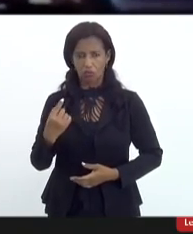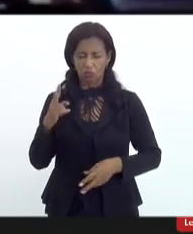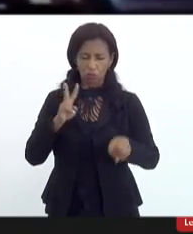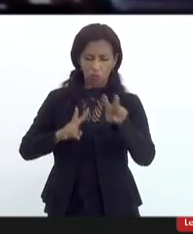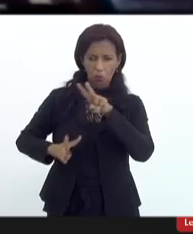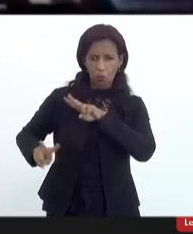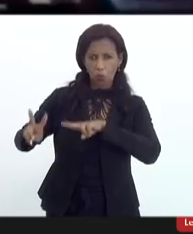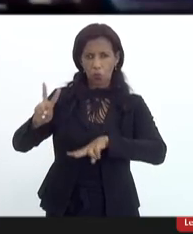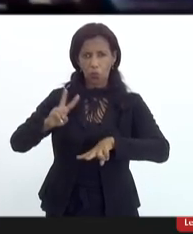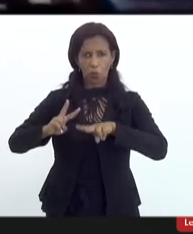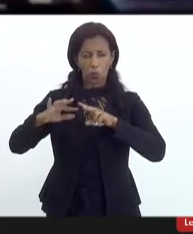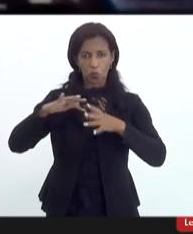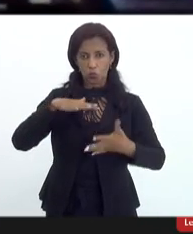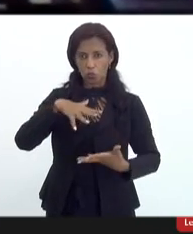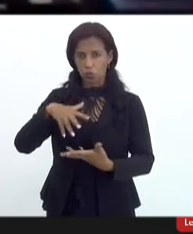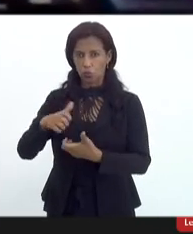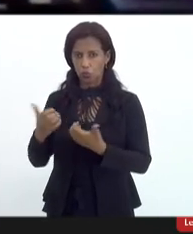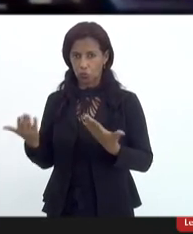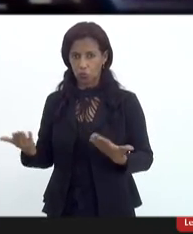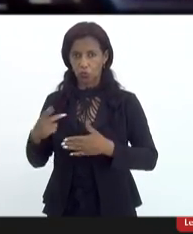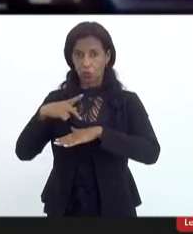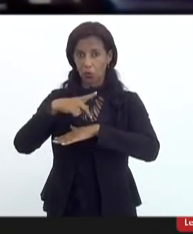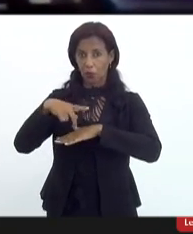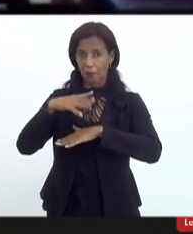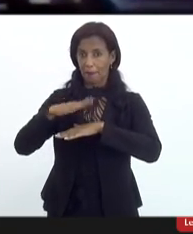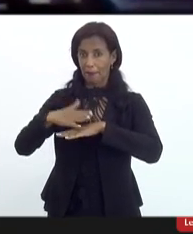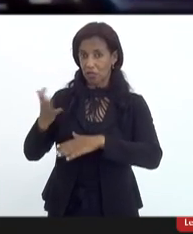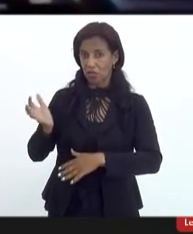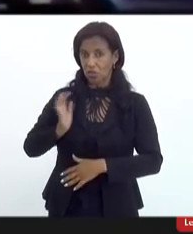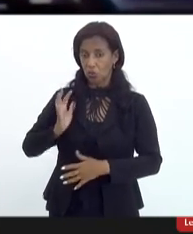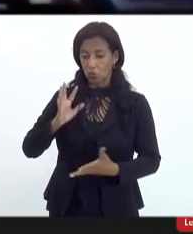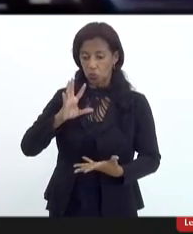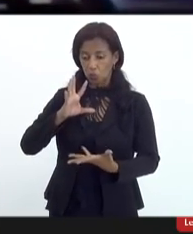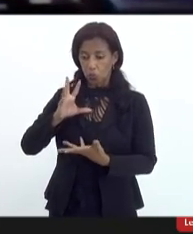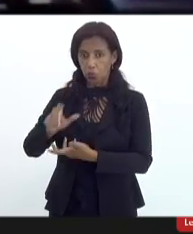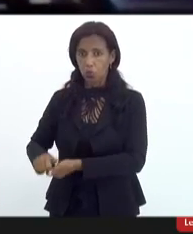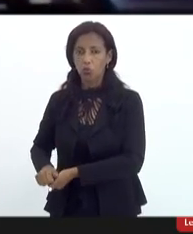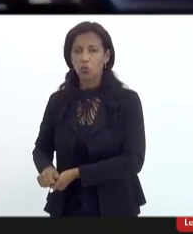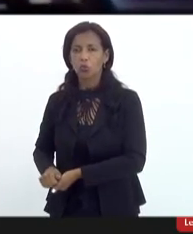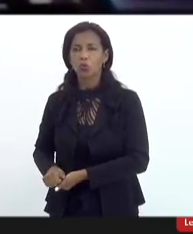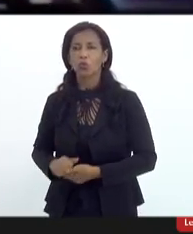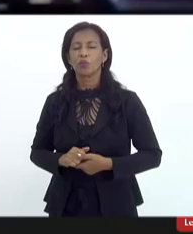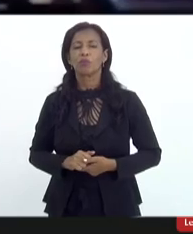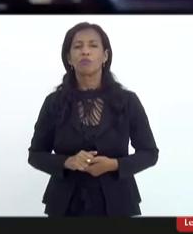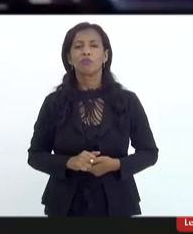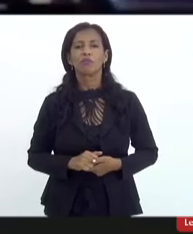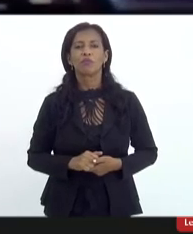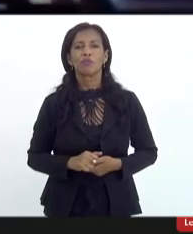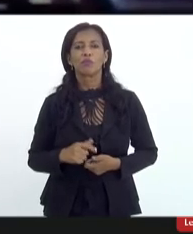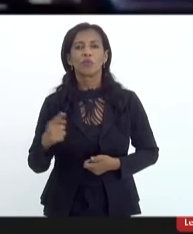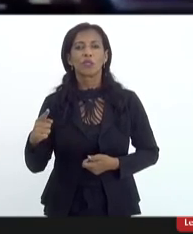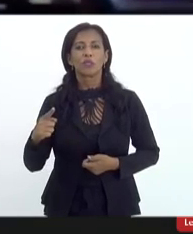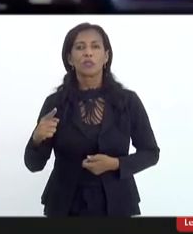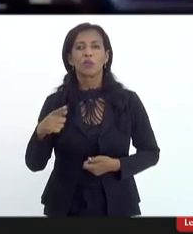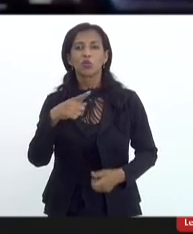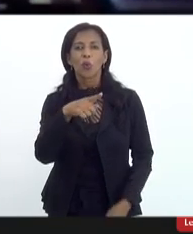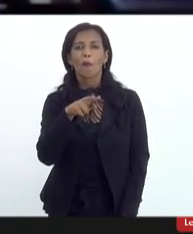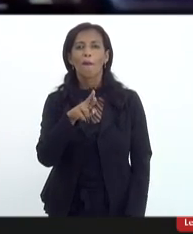visão no mundo de hoje, os países mais ricos do mundo são aqueles